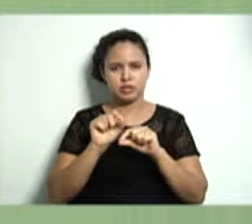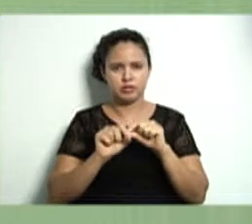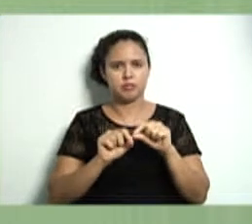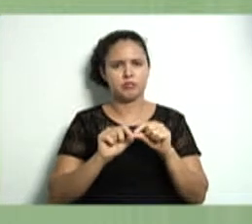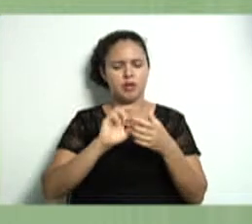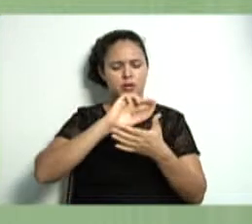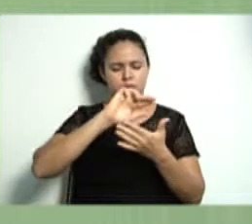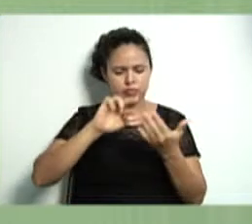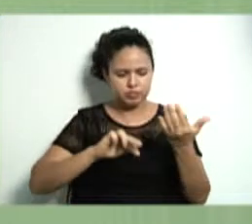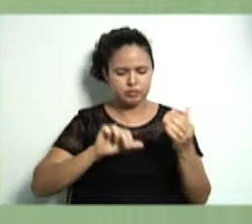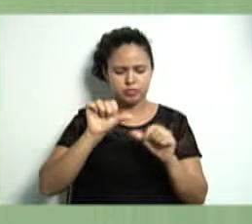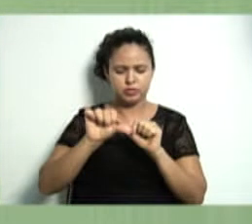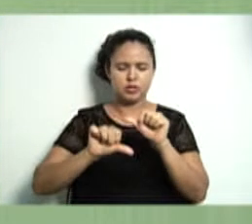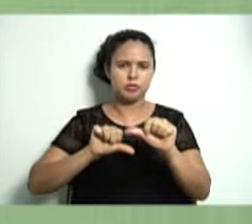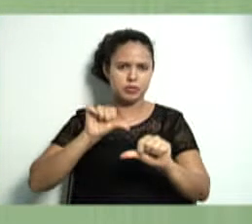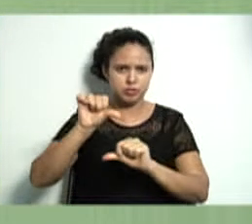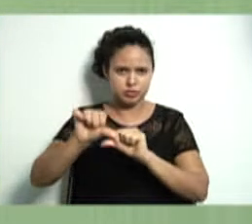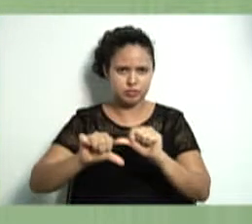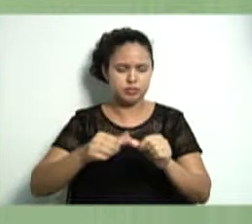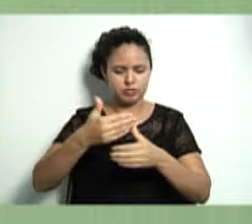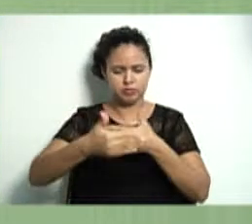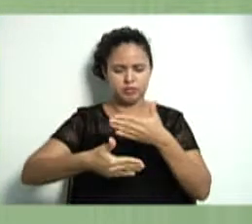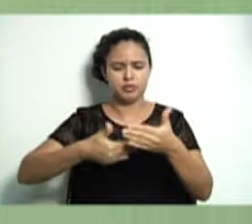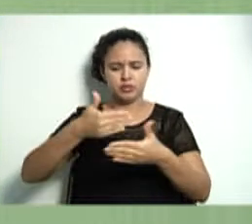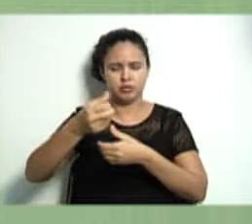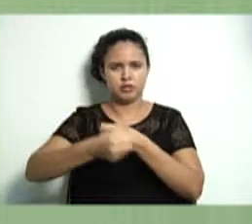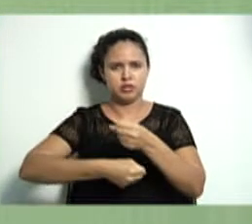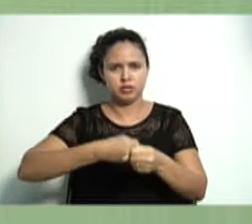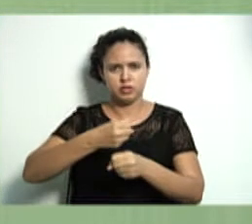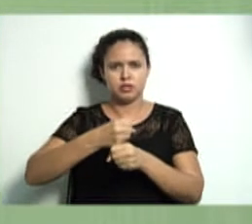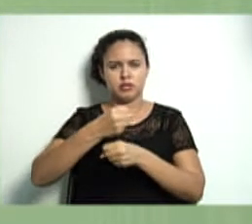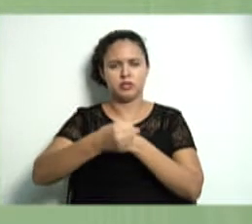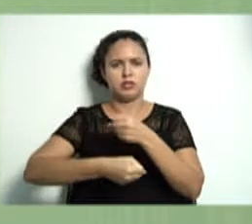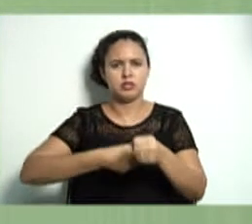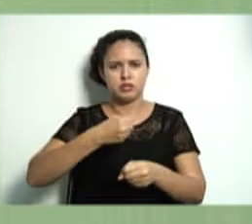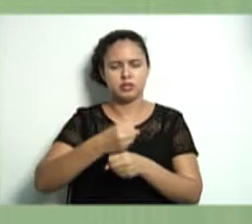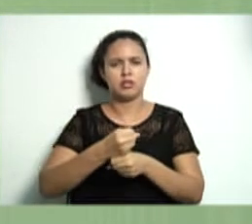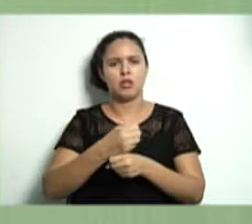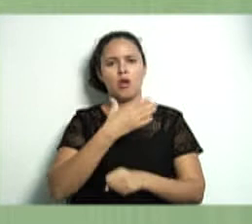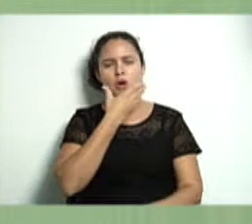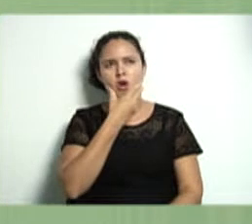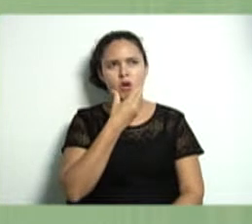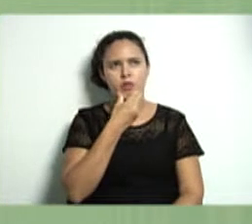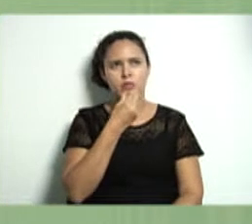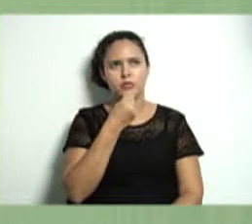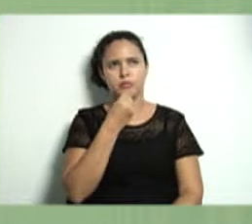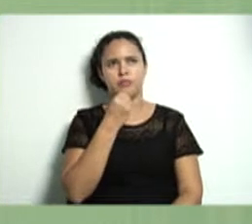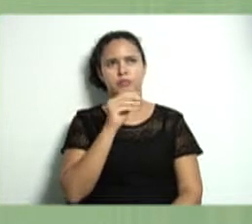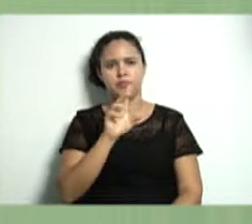dessas transformações que foram feitas pelo Henry Ford,